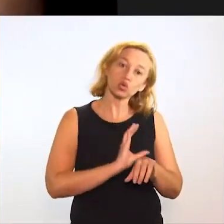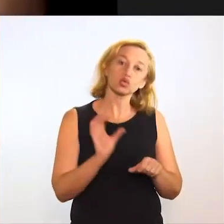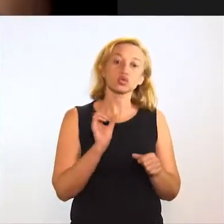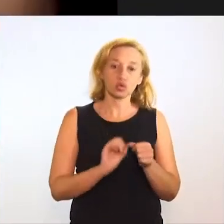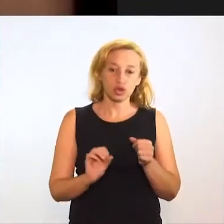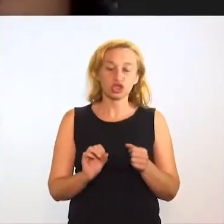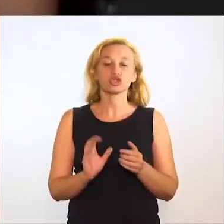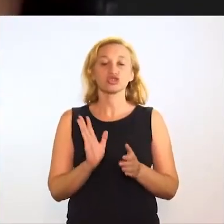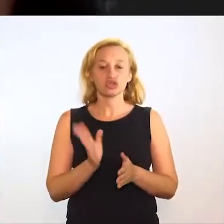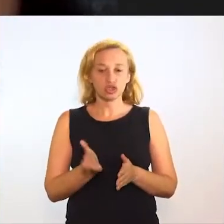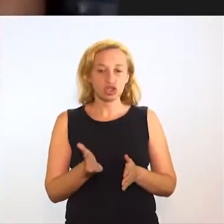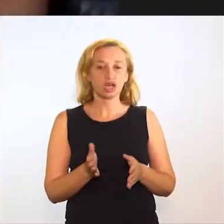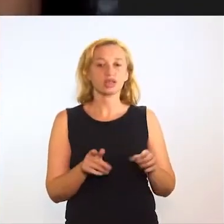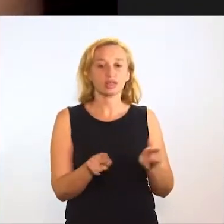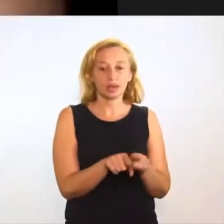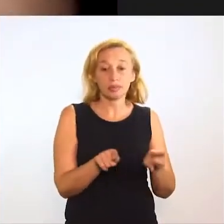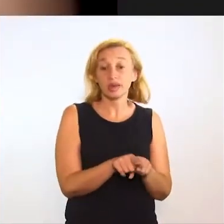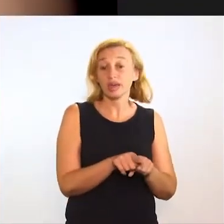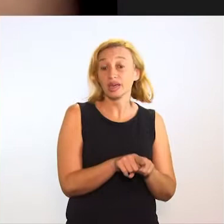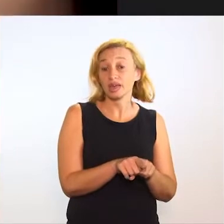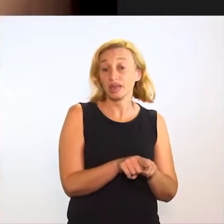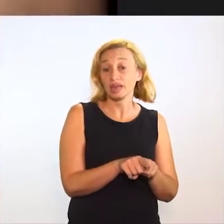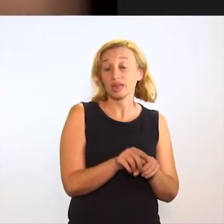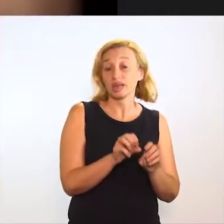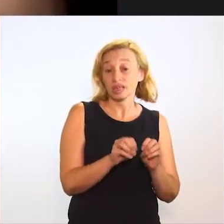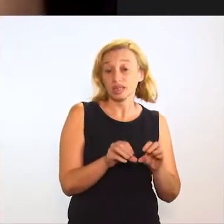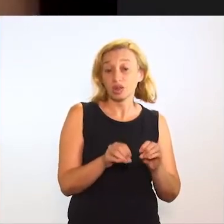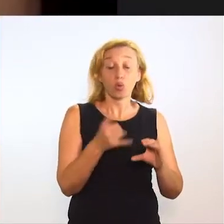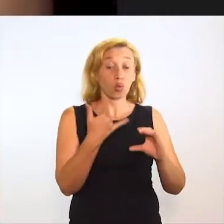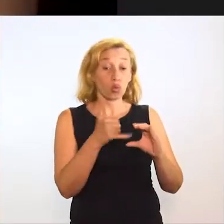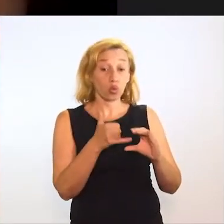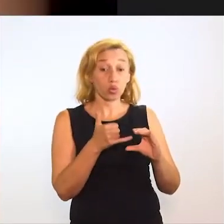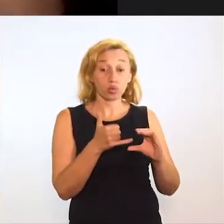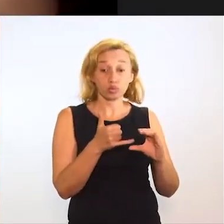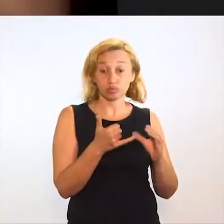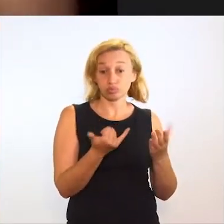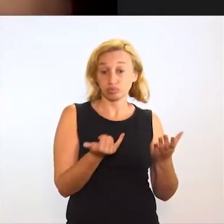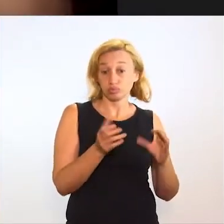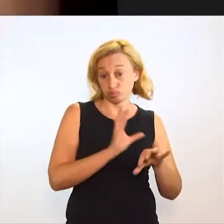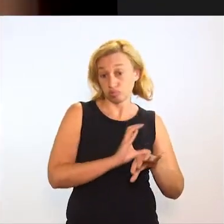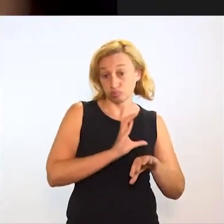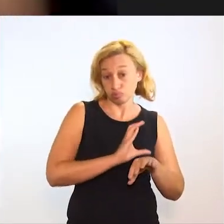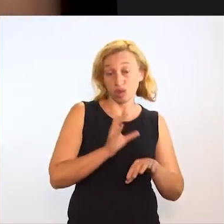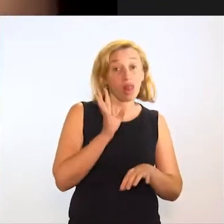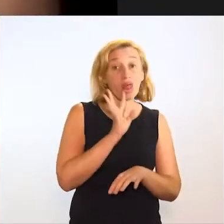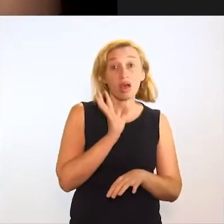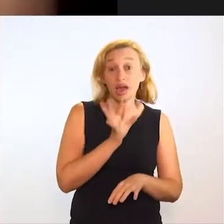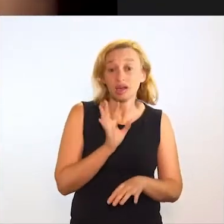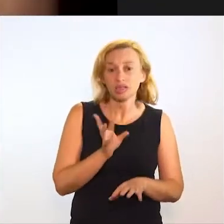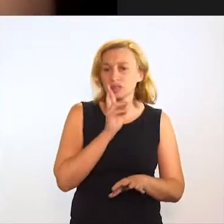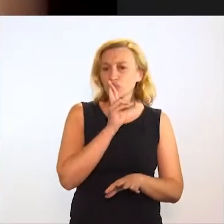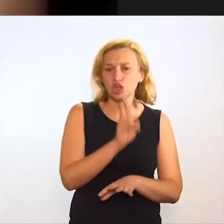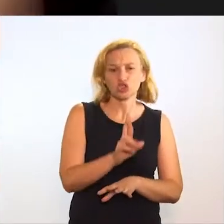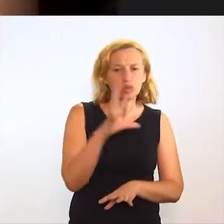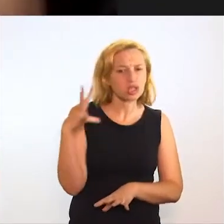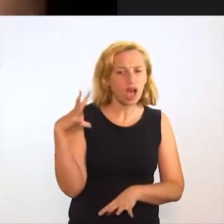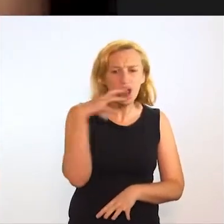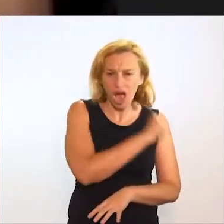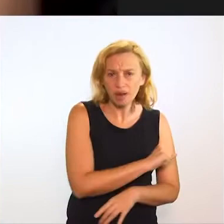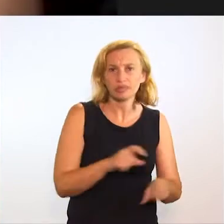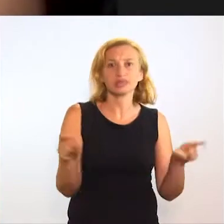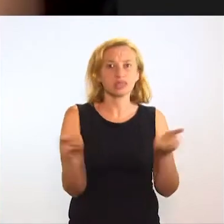fiz cursos e já ministrei também cursos pelo WhatsApp, é muito legal. Você tem a